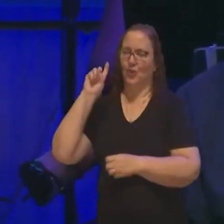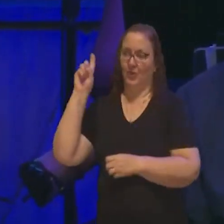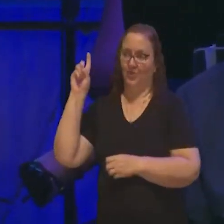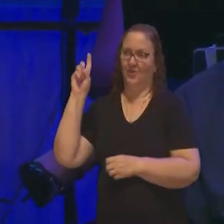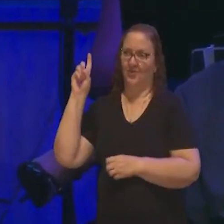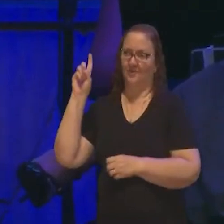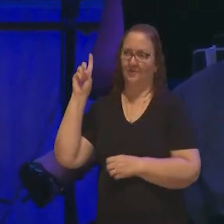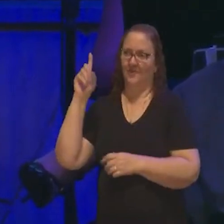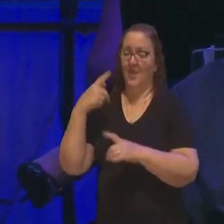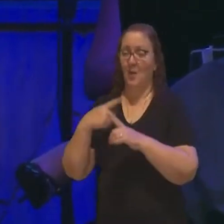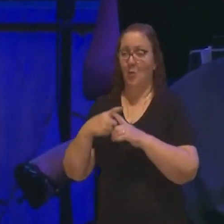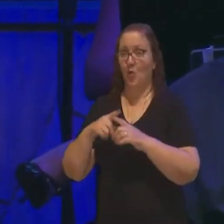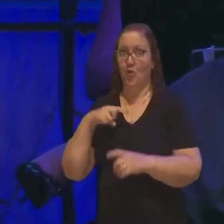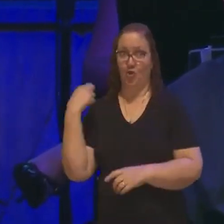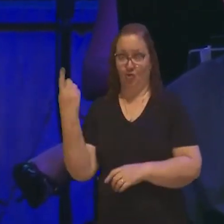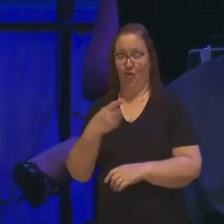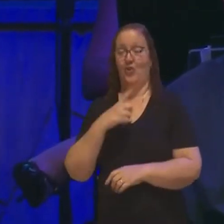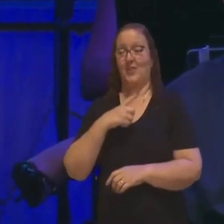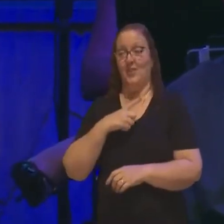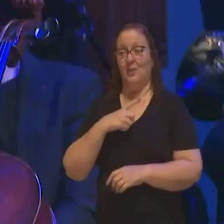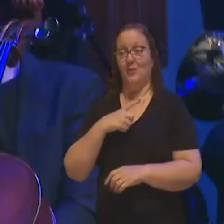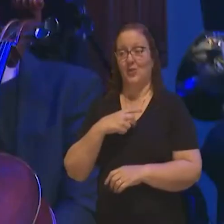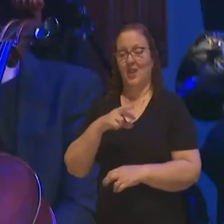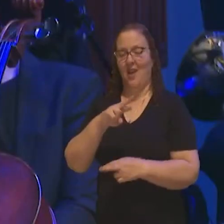uma responsabilidade diante de Deus.